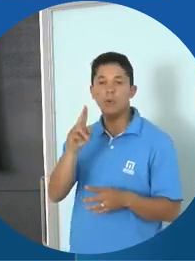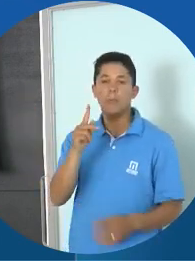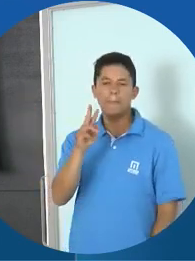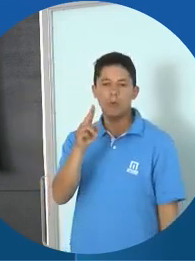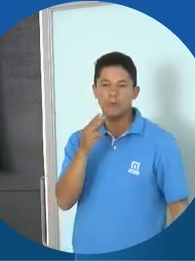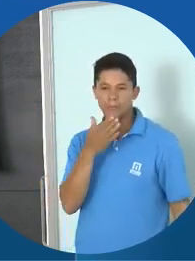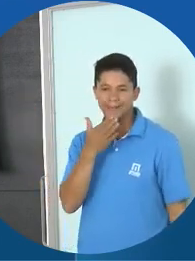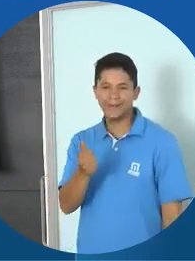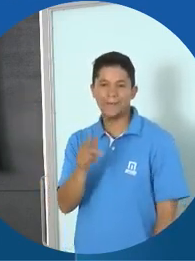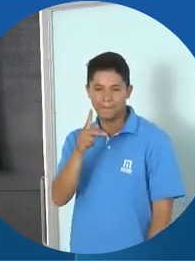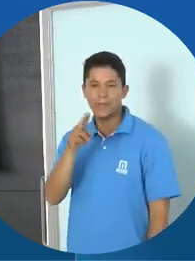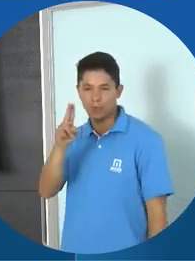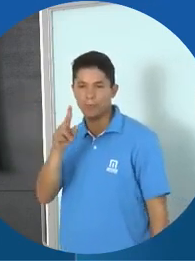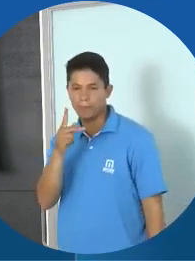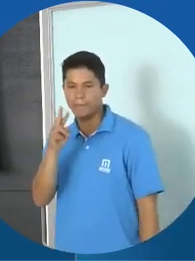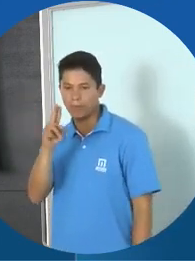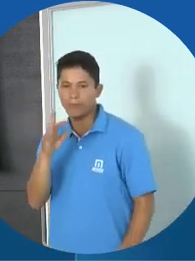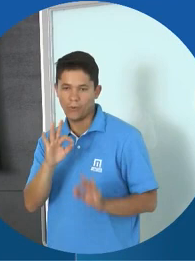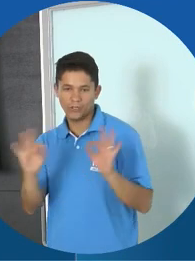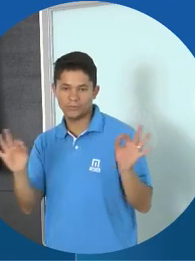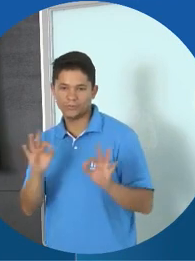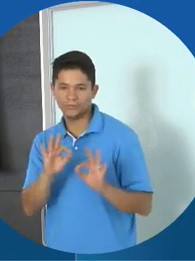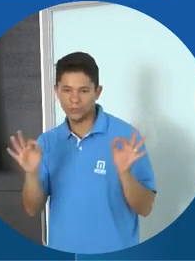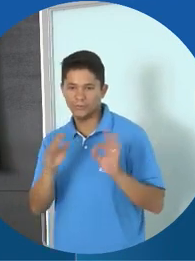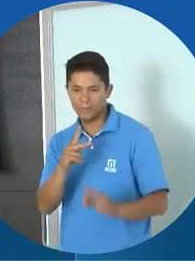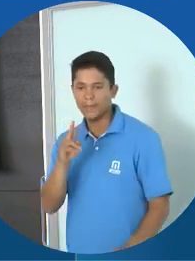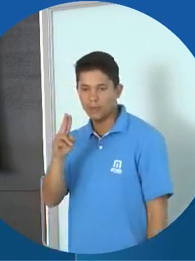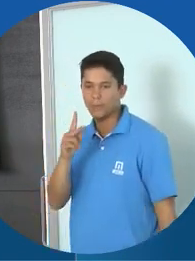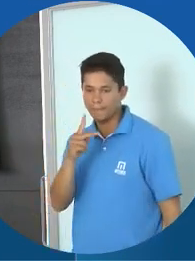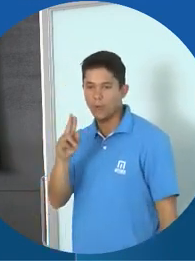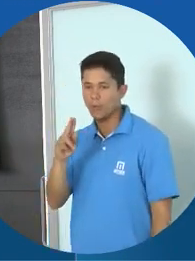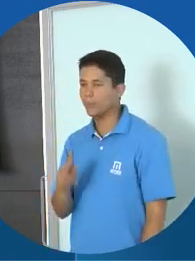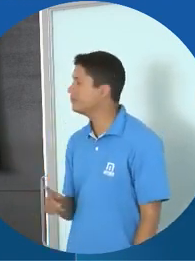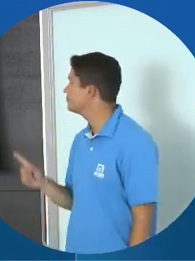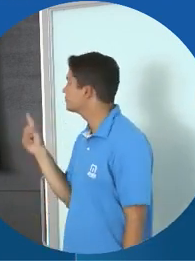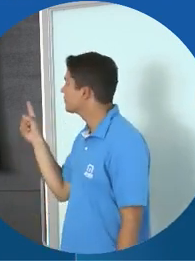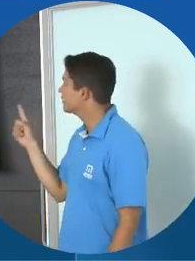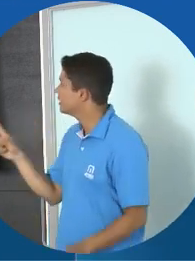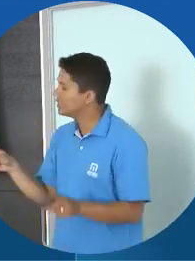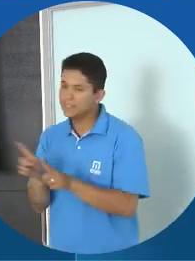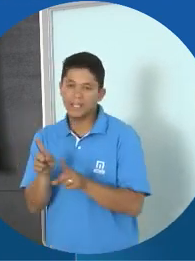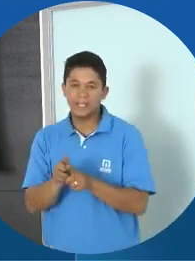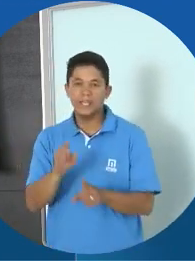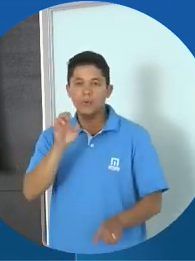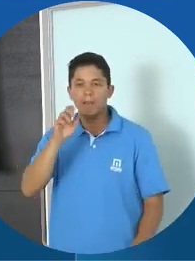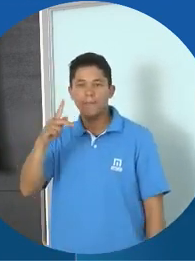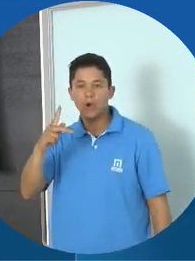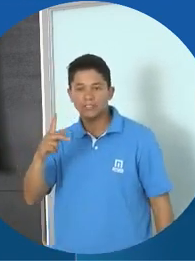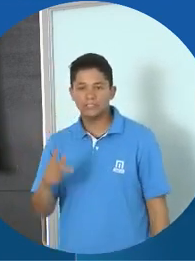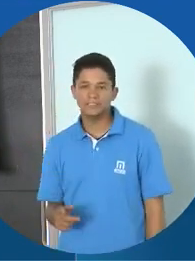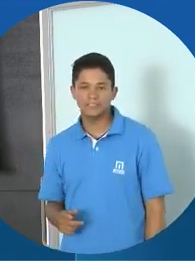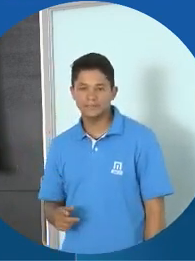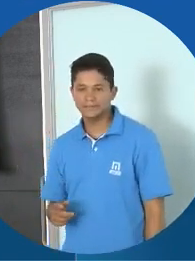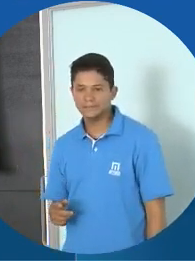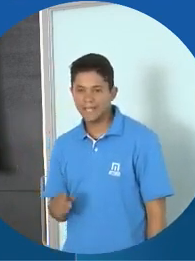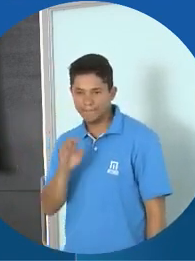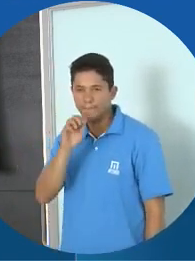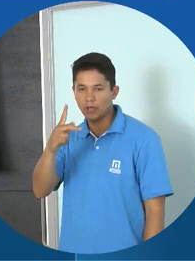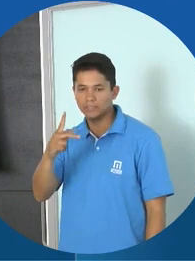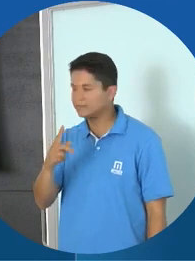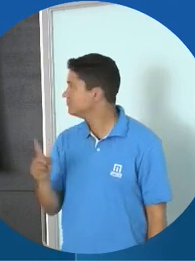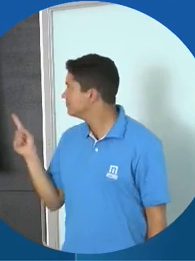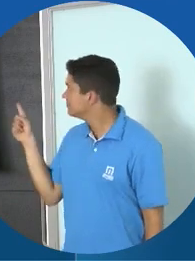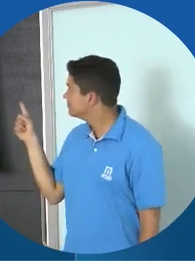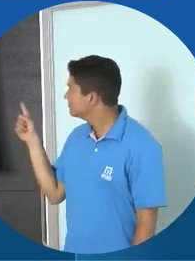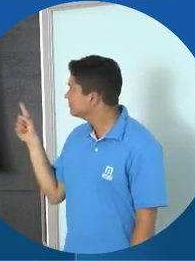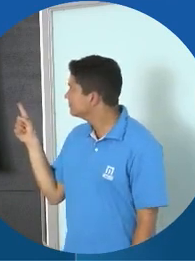a impermeabilização e desde o preenchimento. A gente tem as resinas epóxis aqui que estão mais localizadas para a recuperação